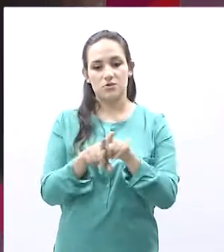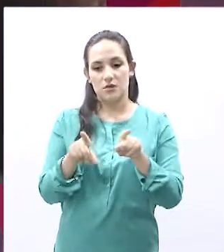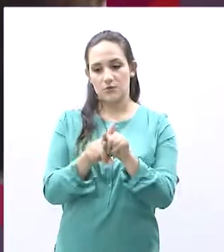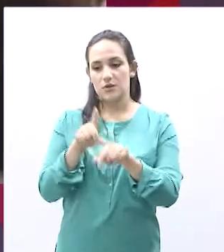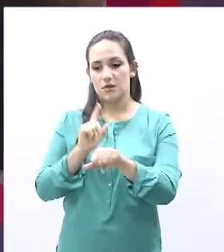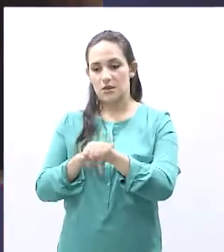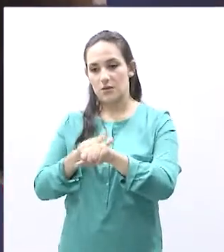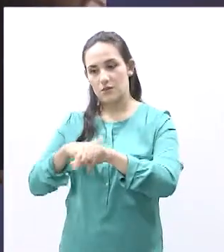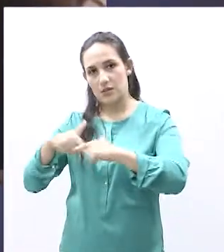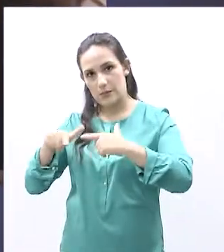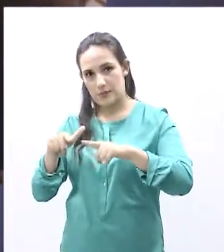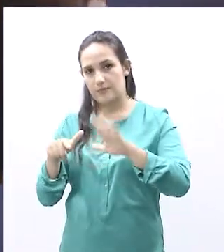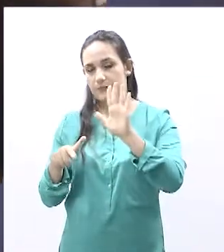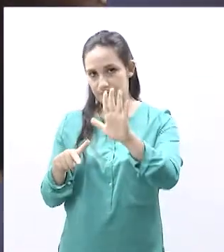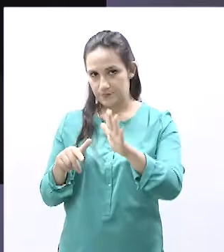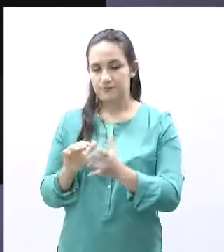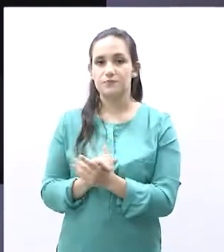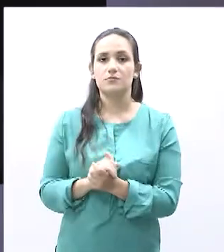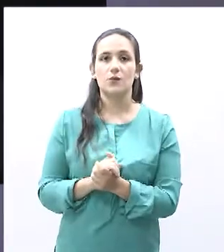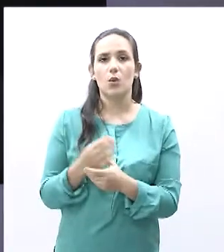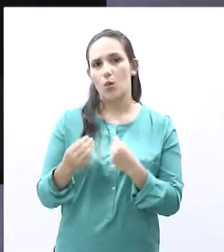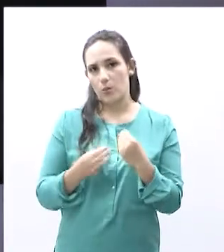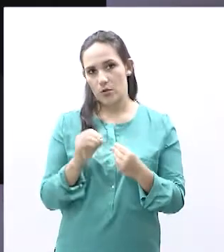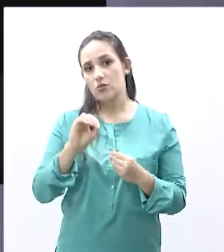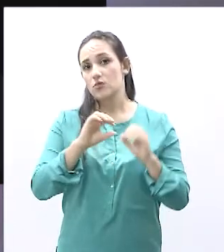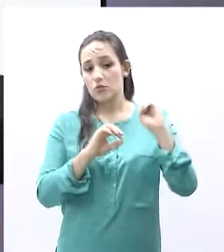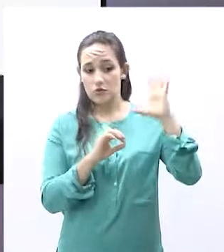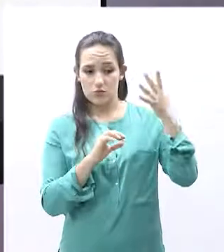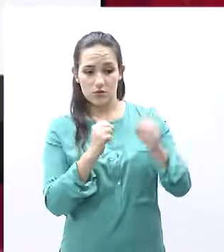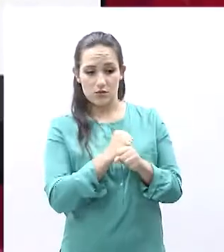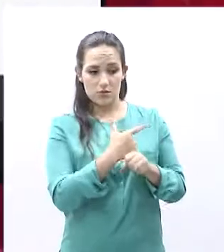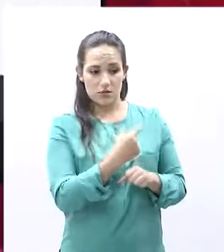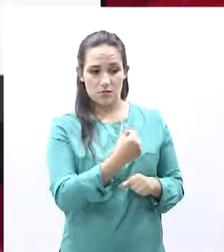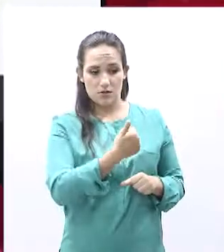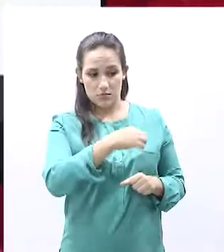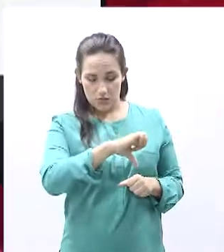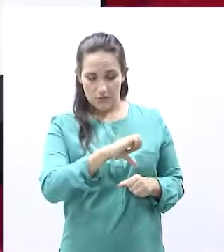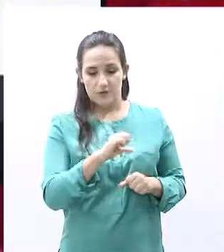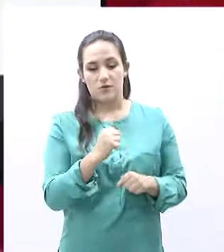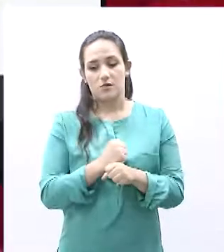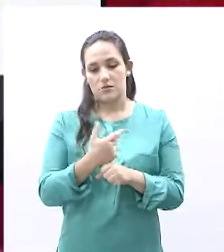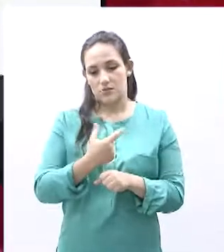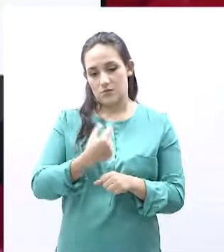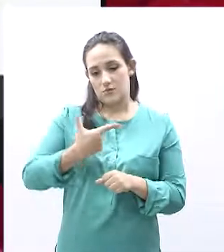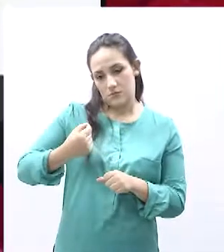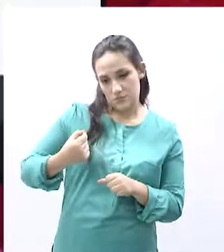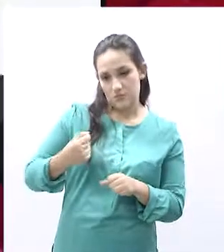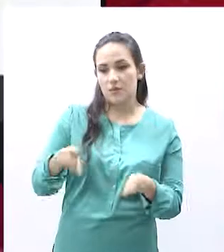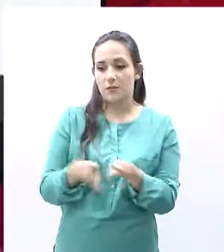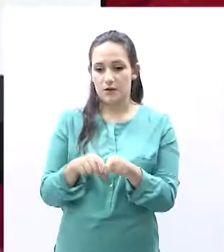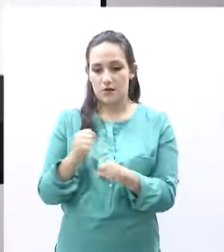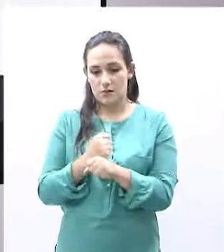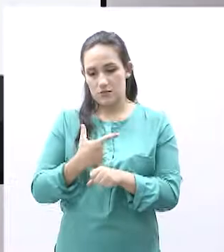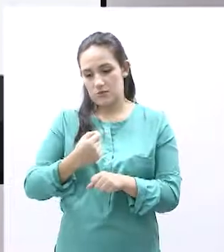de contribuição em algumas regras. Isso aconteceu em 2019, 2020 houve o aumento, 2021 também. Olha lá,